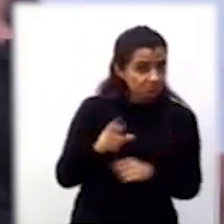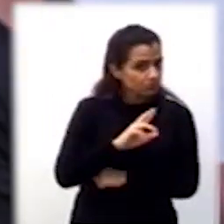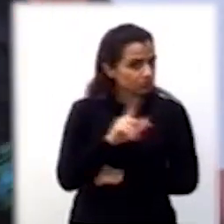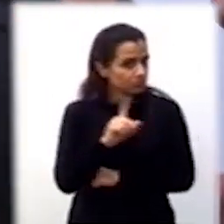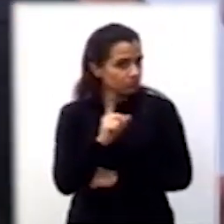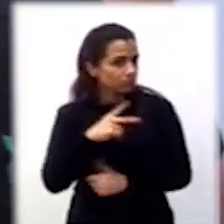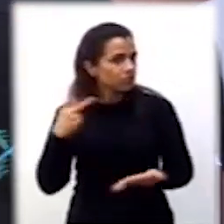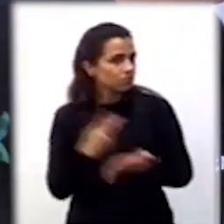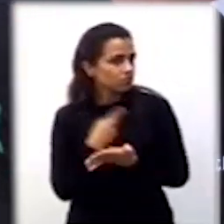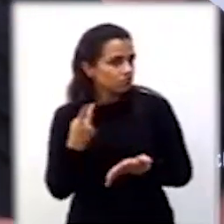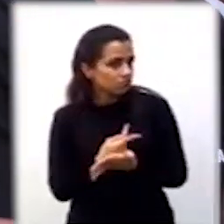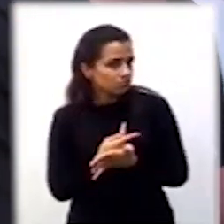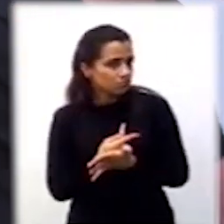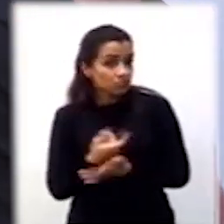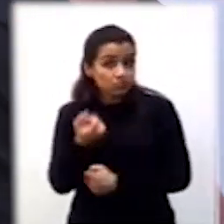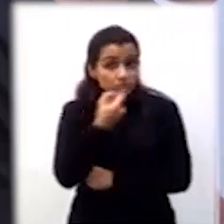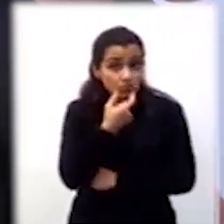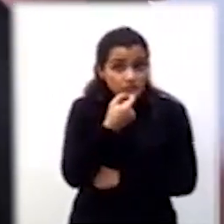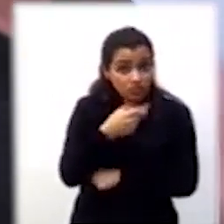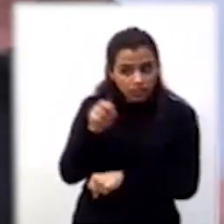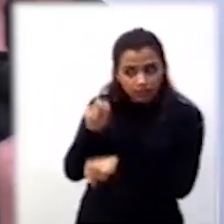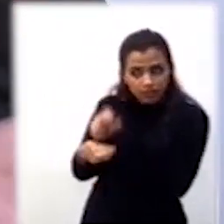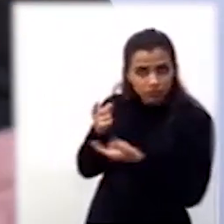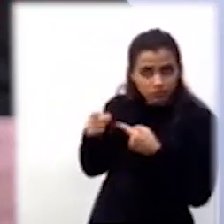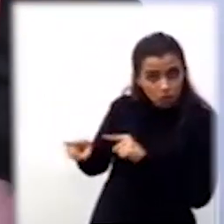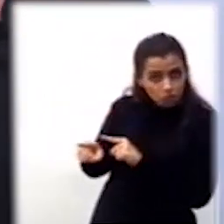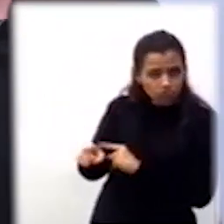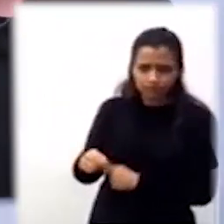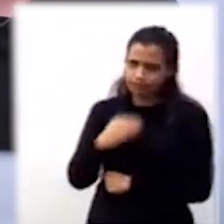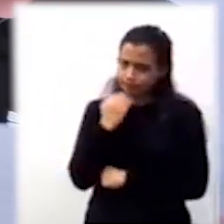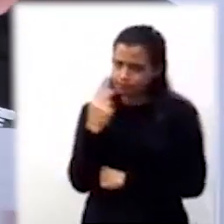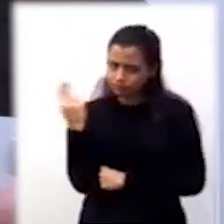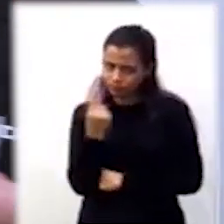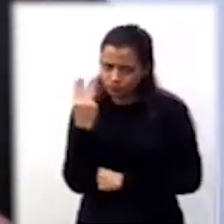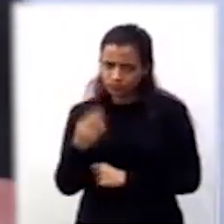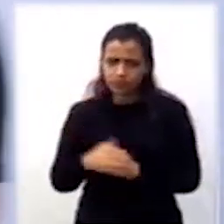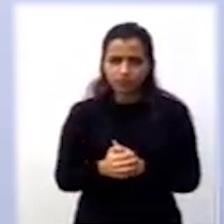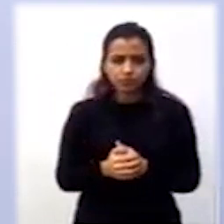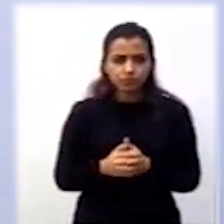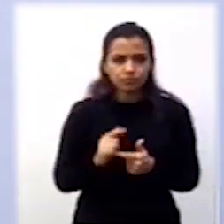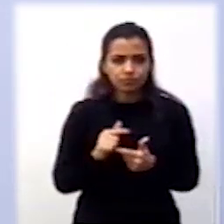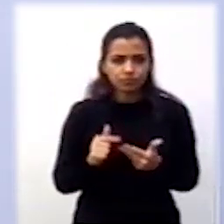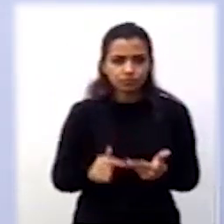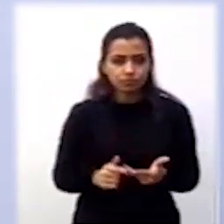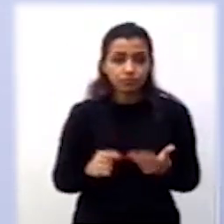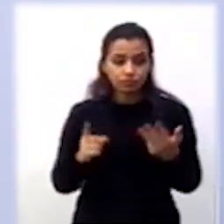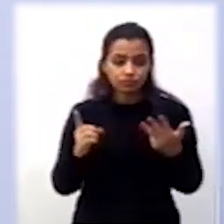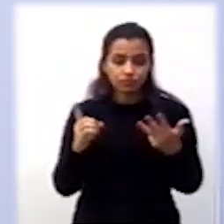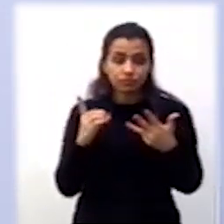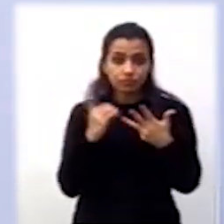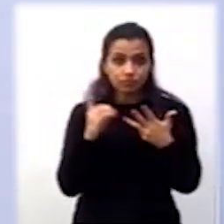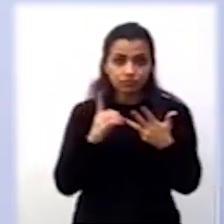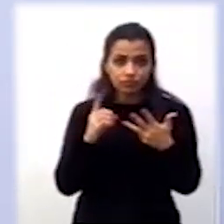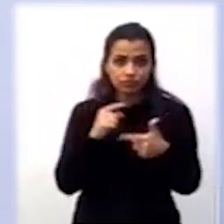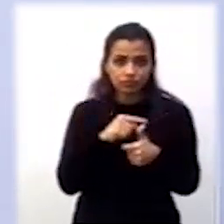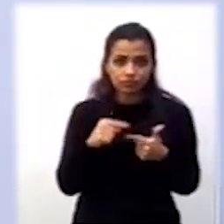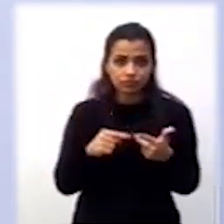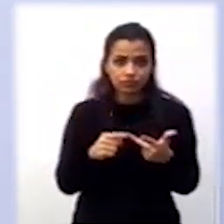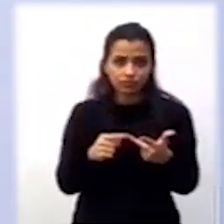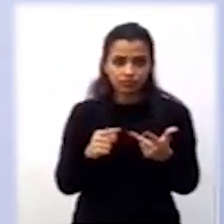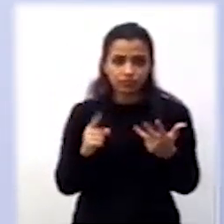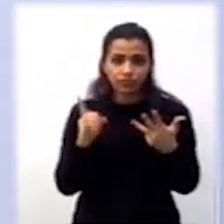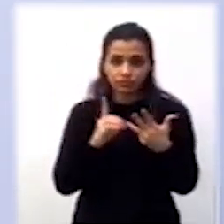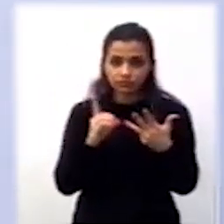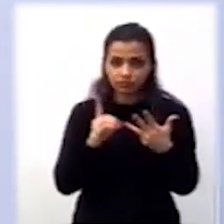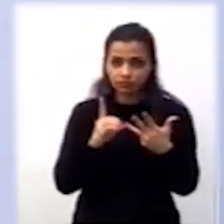tem ação sobre vírus. Não marca isso, tá? Olha a letra D. Só pode ser a letra D, né? A imunização do H1N1, causada por